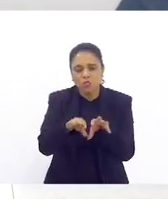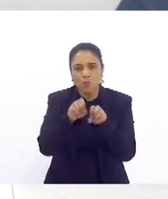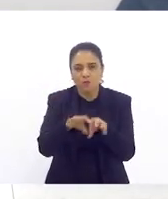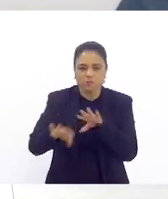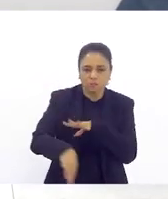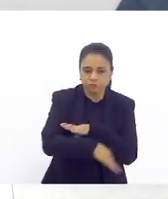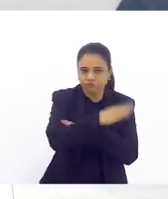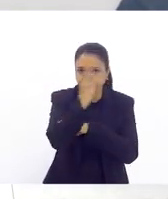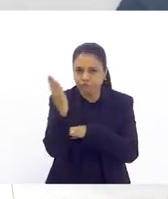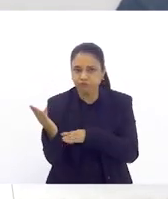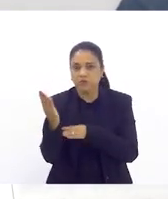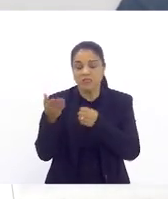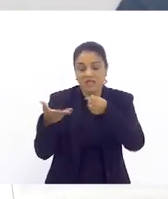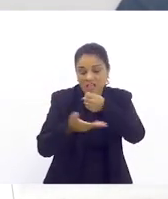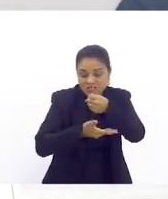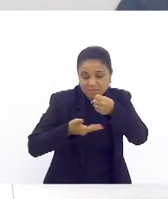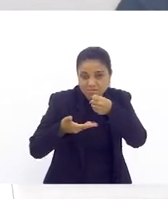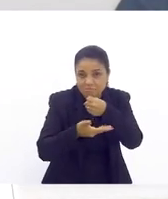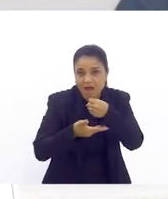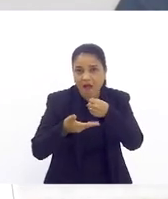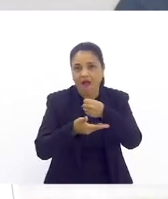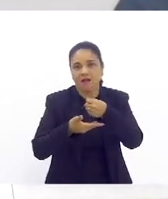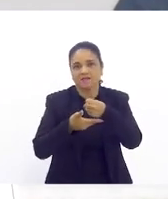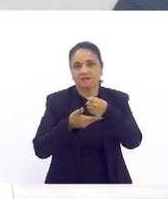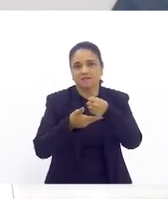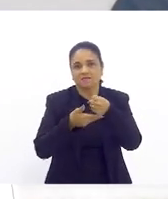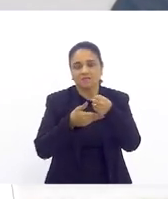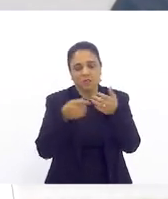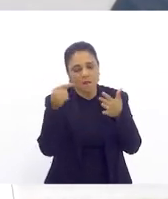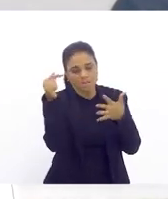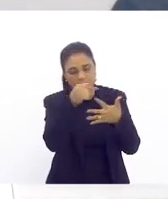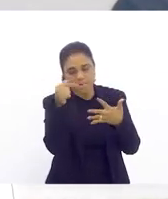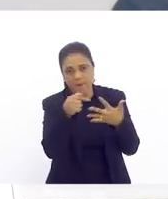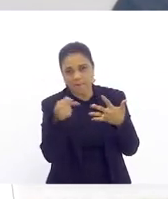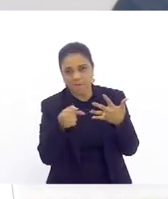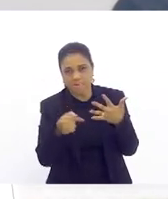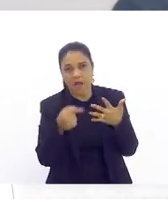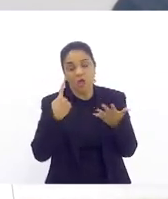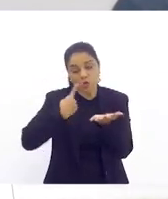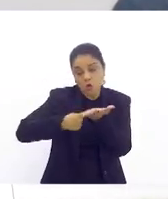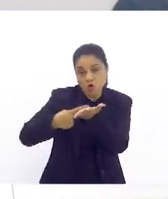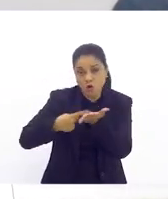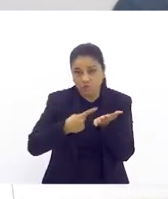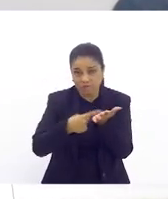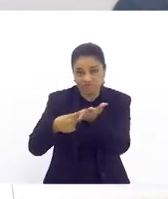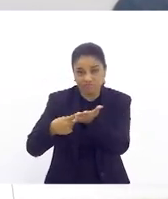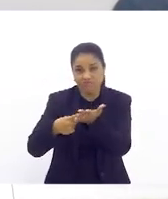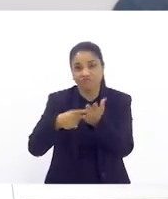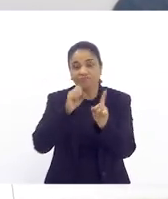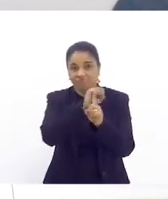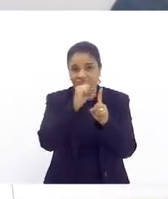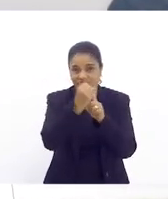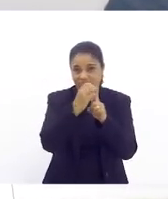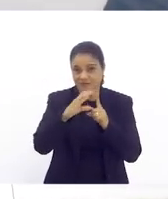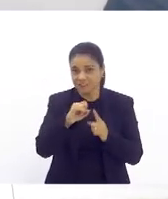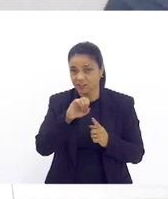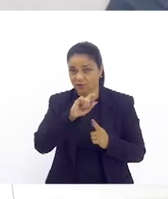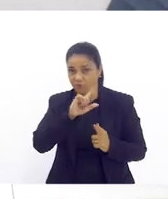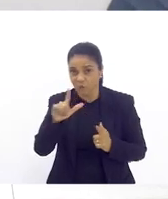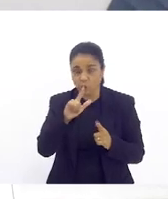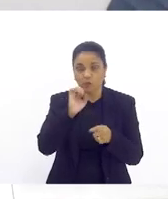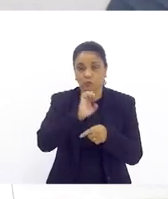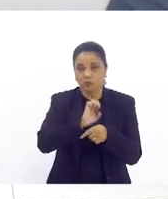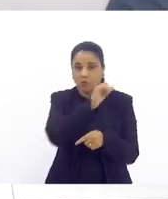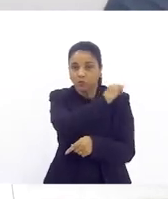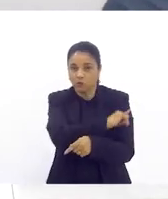integral nas base nos termos que estão colocados aqui nesse pacto entre a sociedade civil e o poder público do Rio de Janeiro Então vamos ao debate